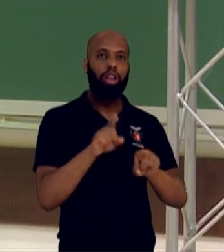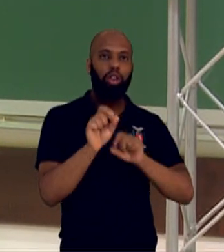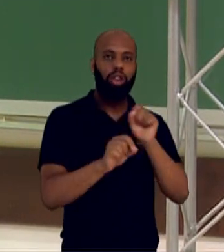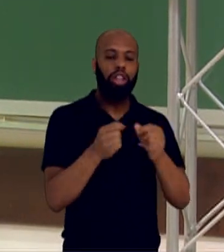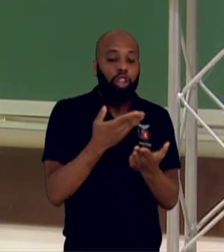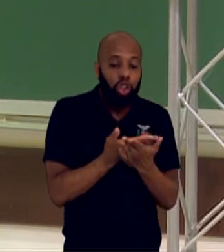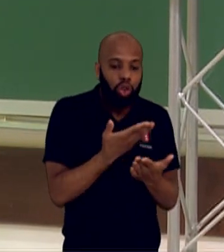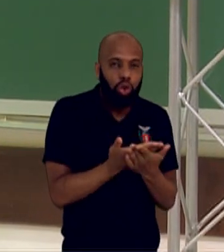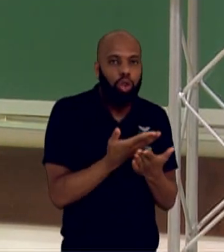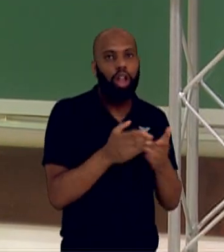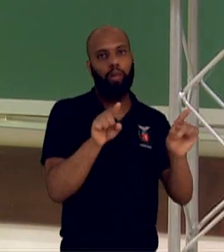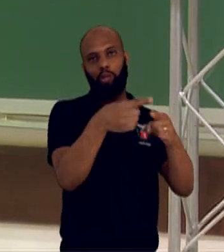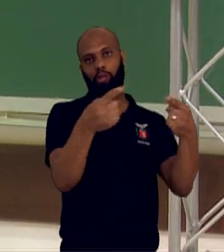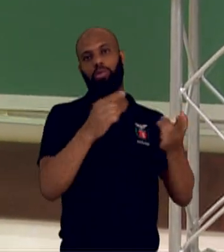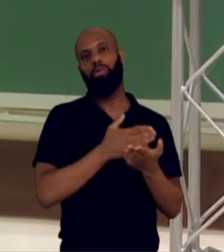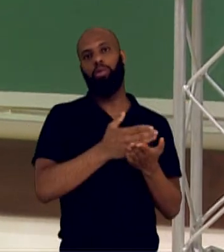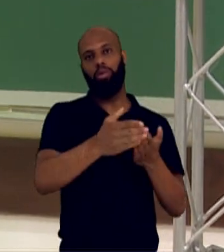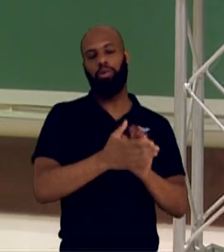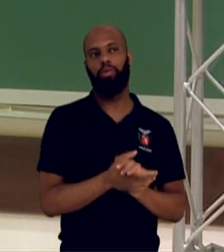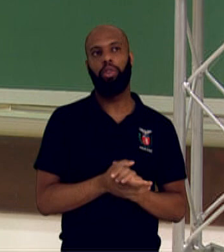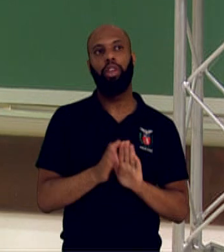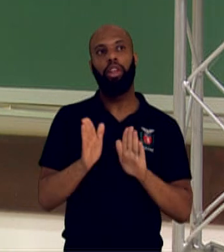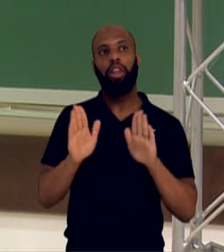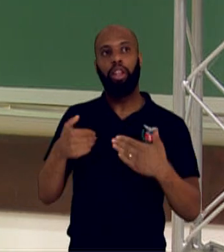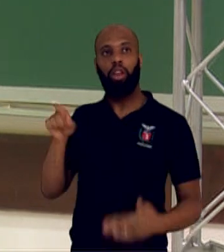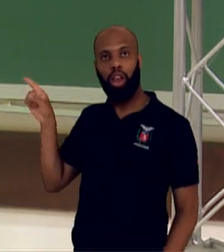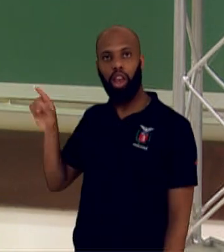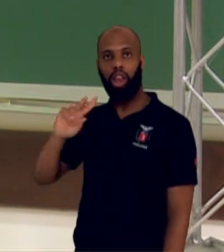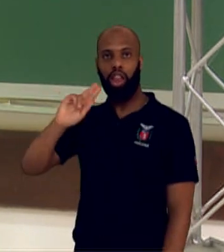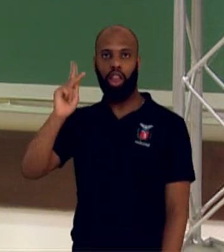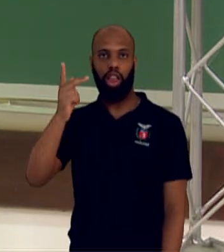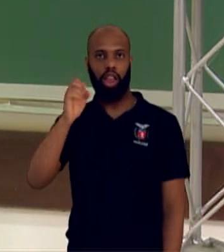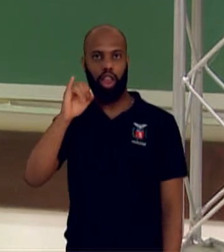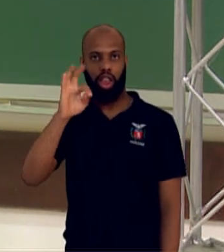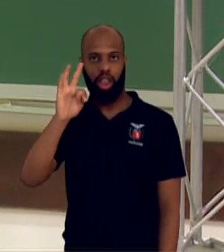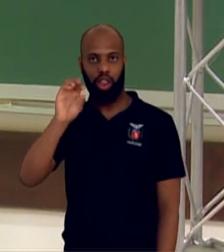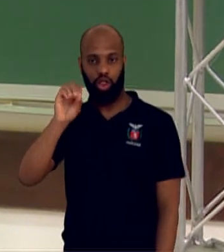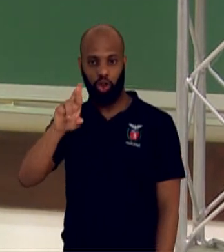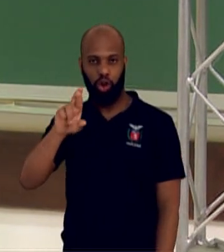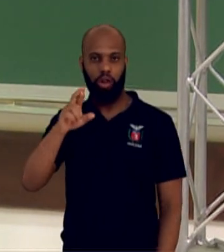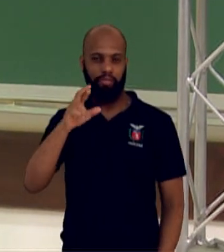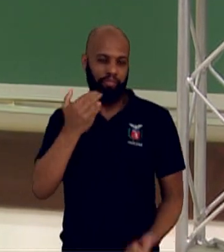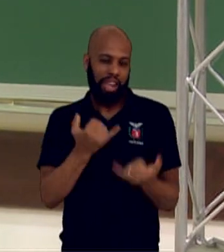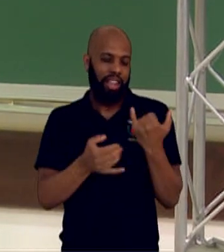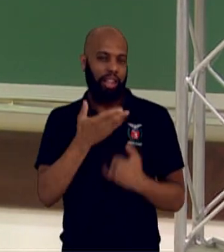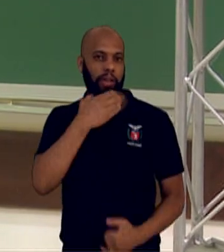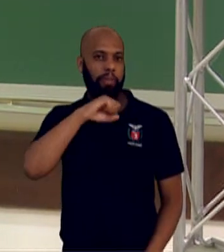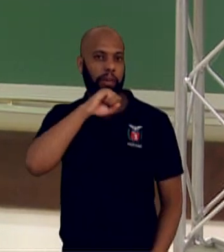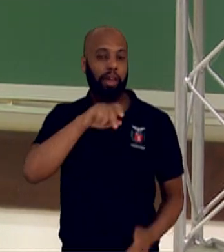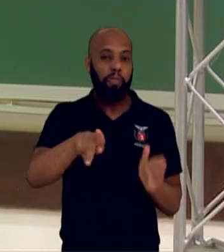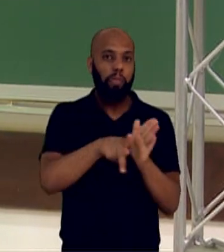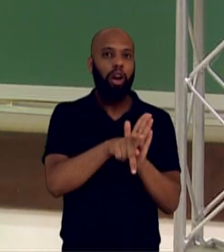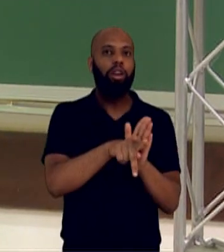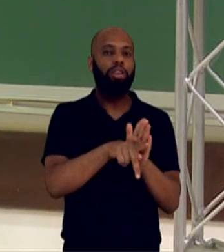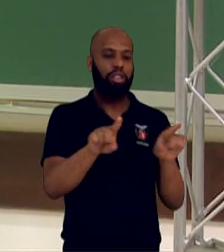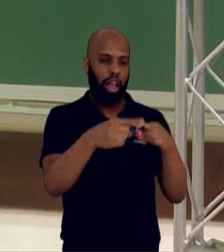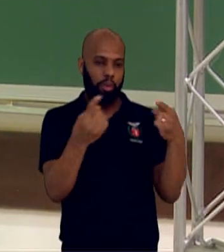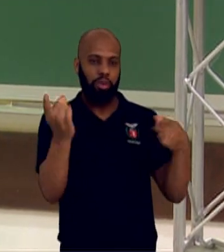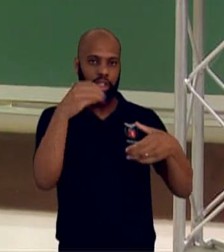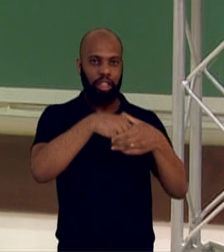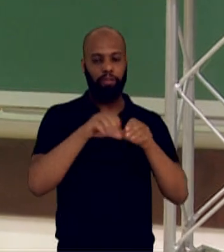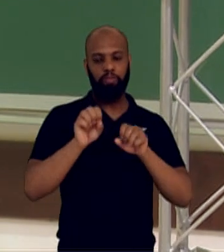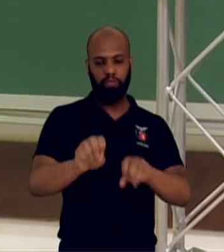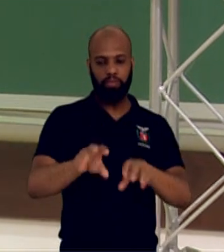da música, certo? Então, ele foi, assim, vamos dizer, o pai aí da música na nossa educação, também,